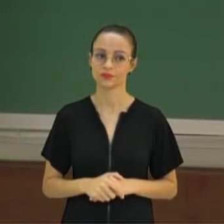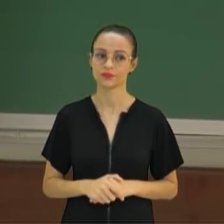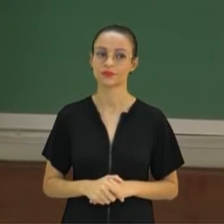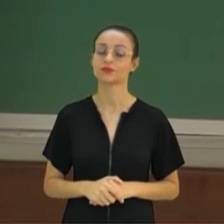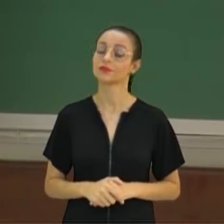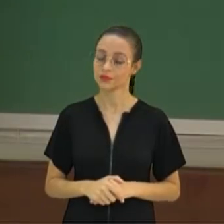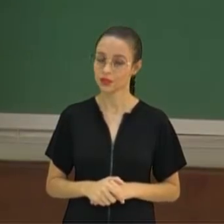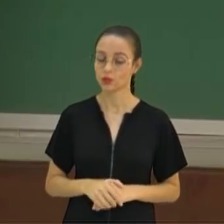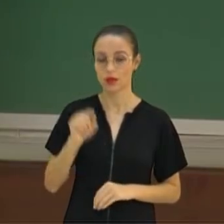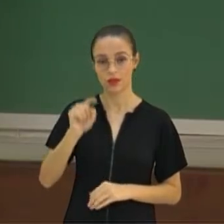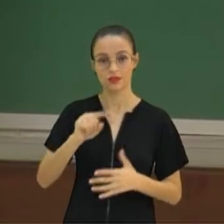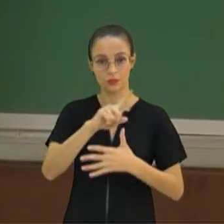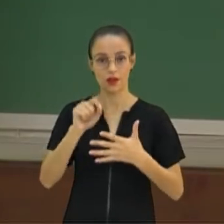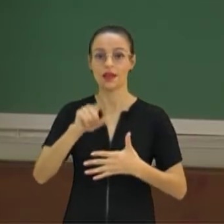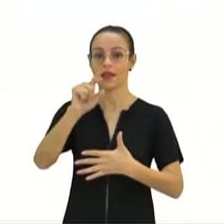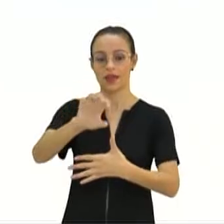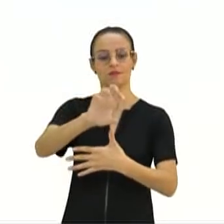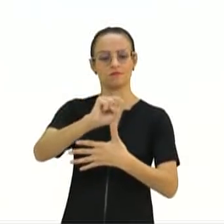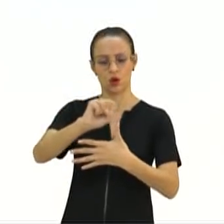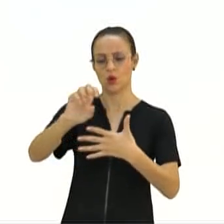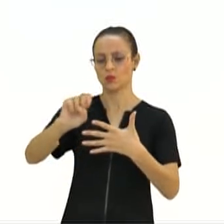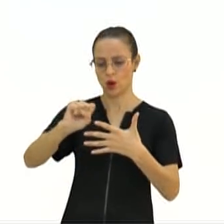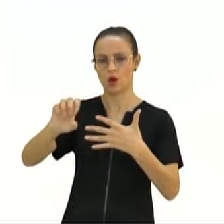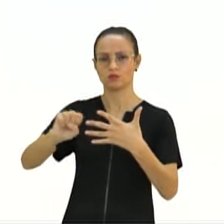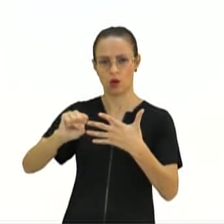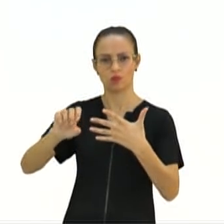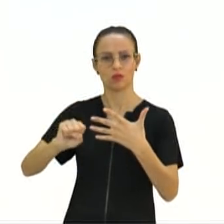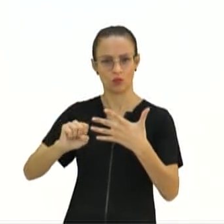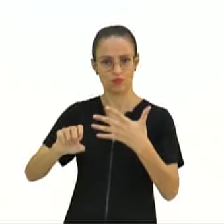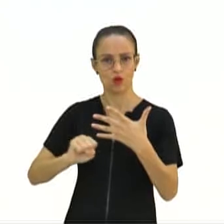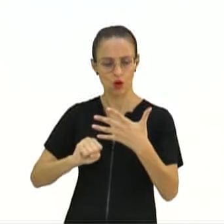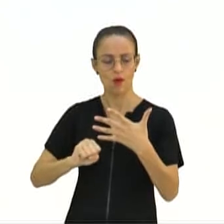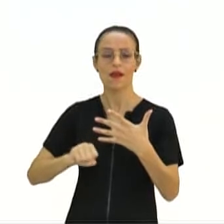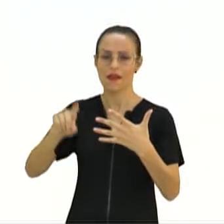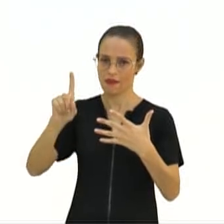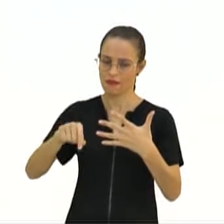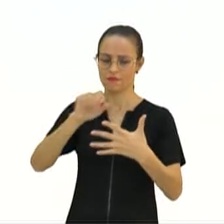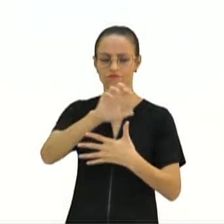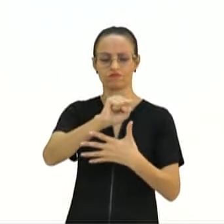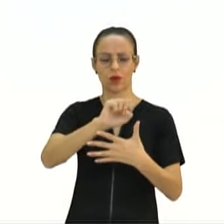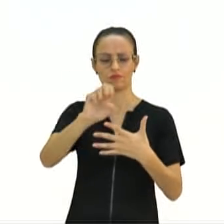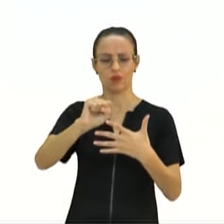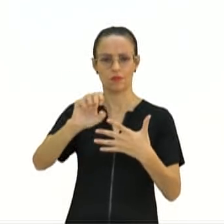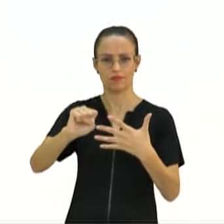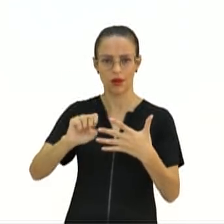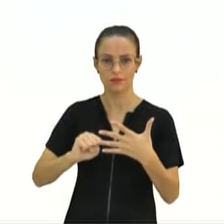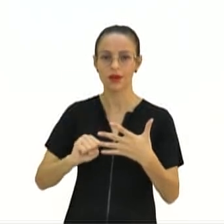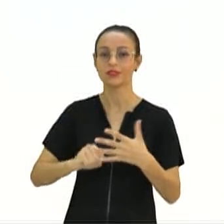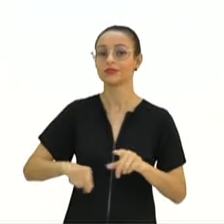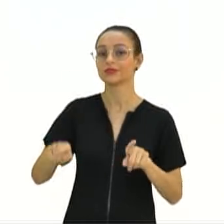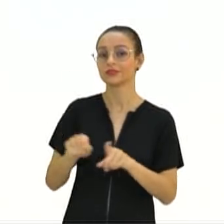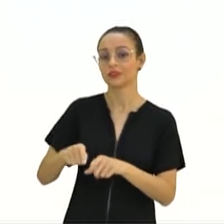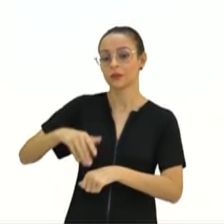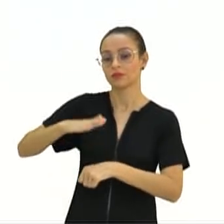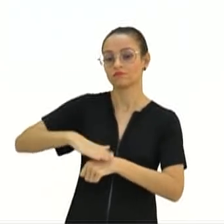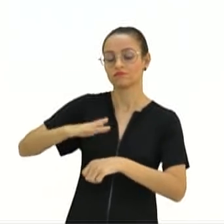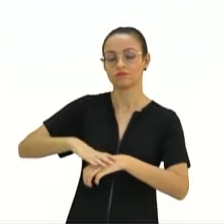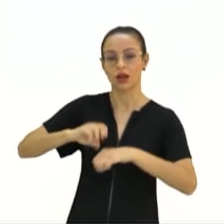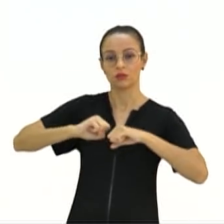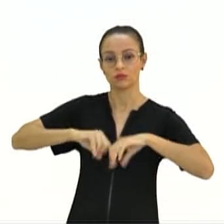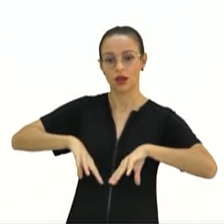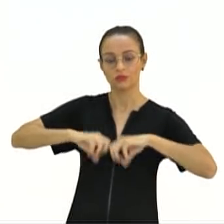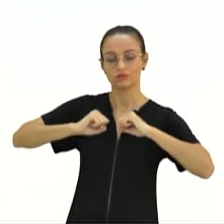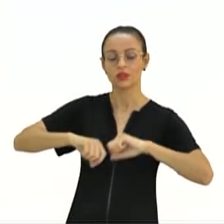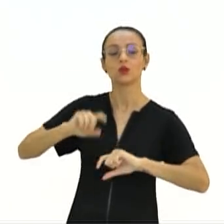seria, dentro dessa hipótese, heterótrofo ou heterotrófico, né? As duas maneiras estão certas, heterótrofo ou heterotrófico, e anaeróbico,